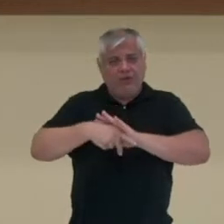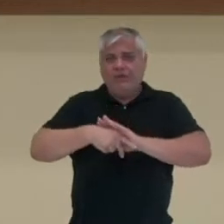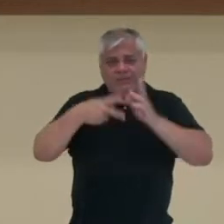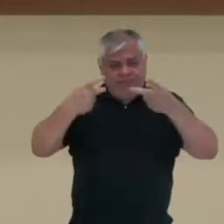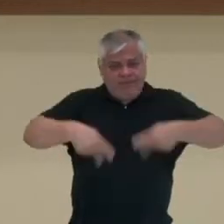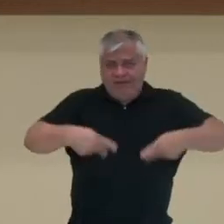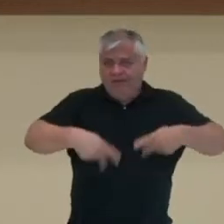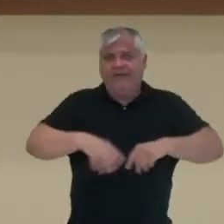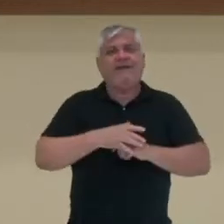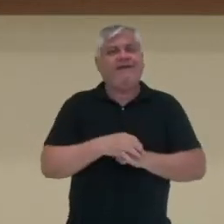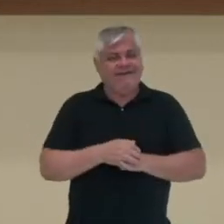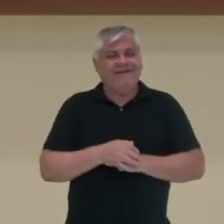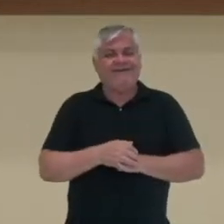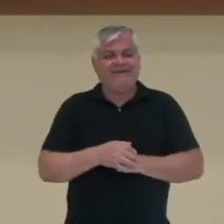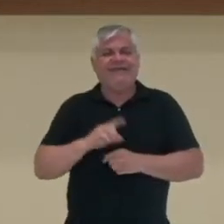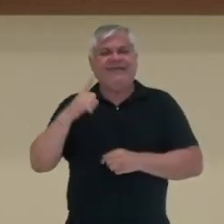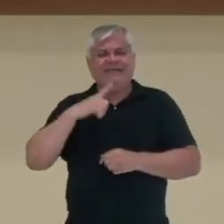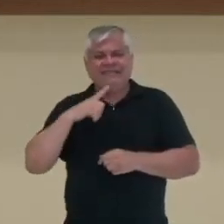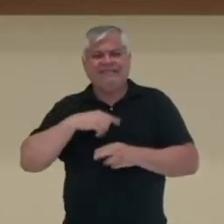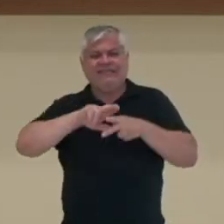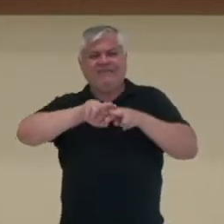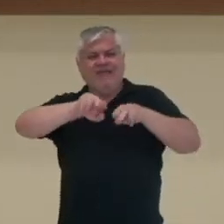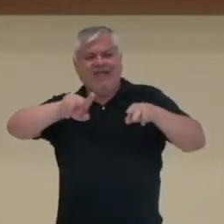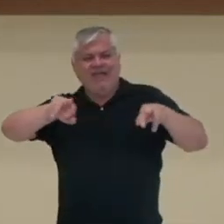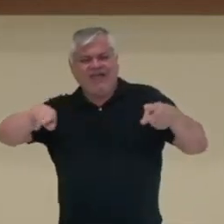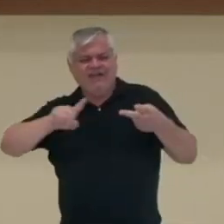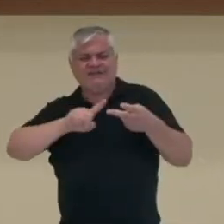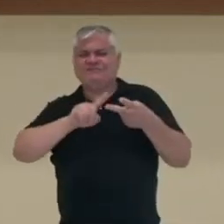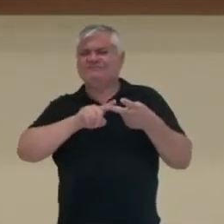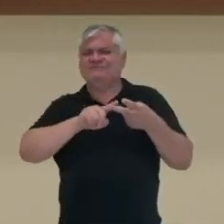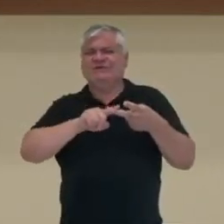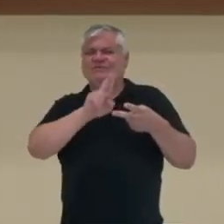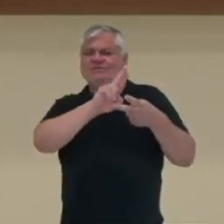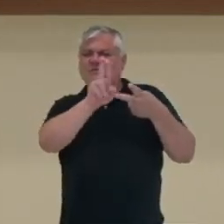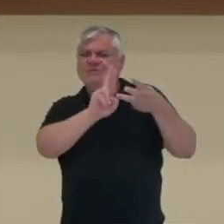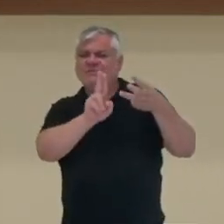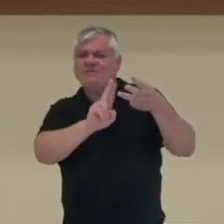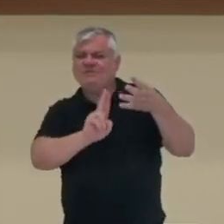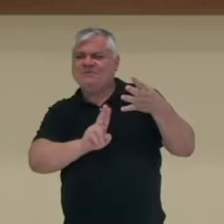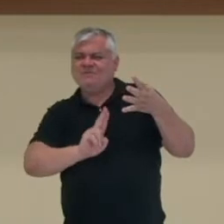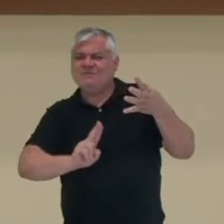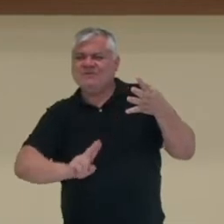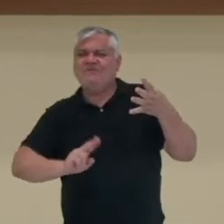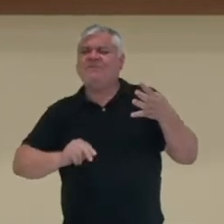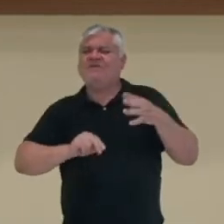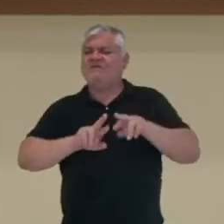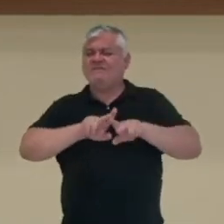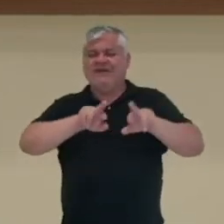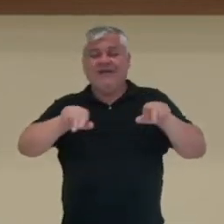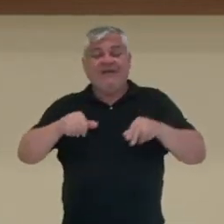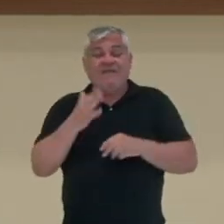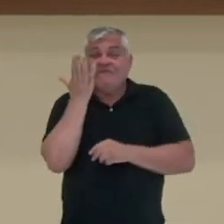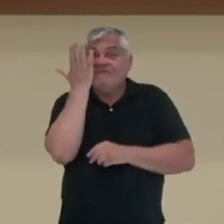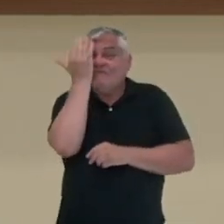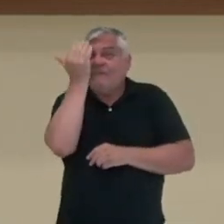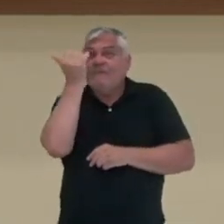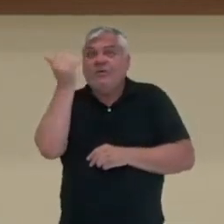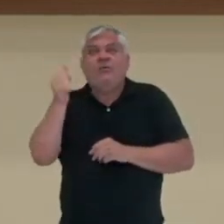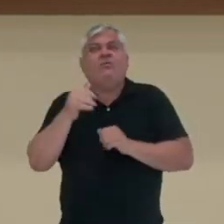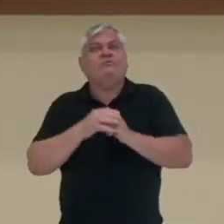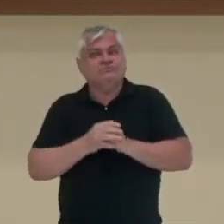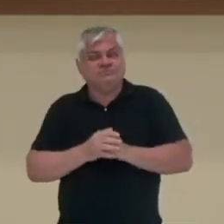vamos ter Victor Brecheret, vamos ter Mário Andrade na literatura, vamos ter a Anita Malfatti, depois chegando